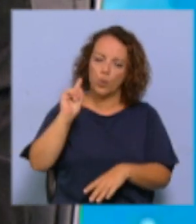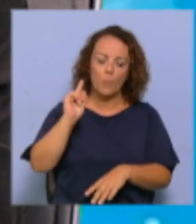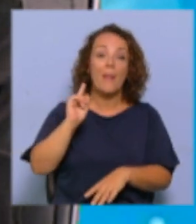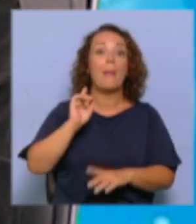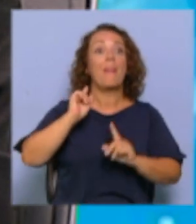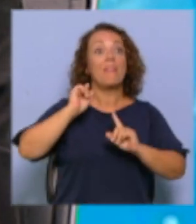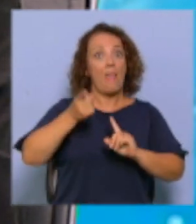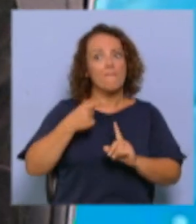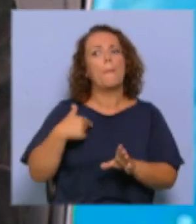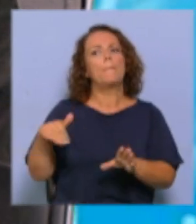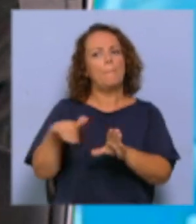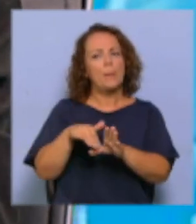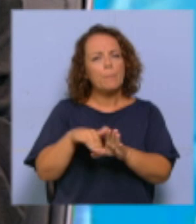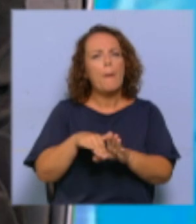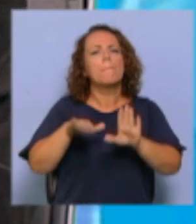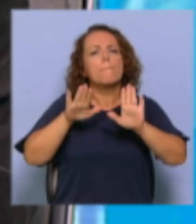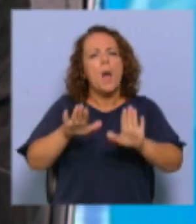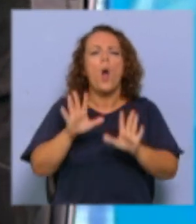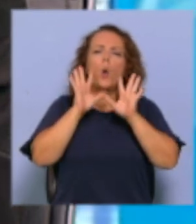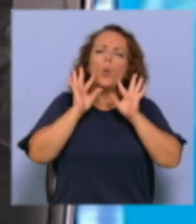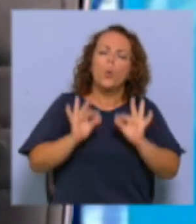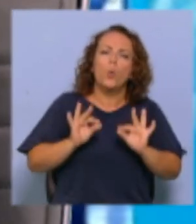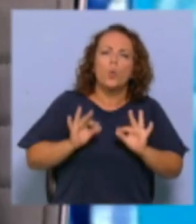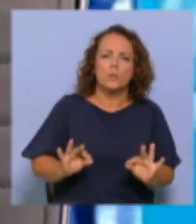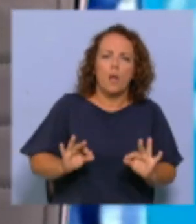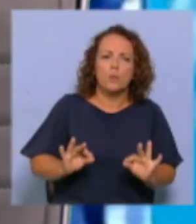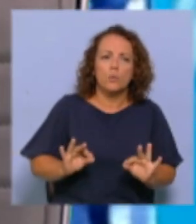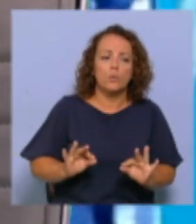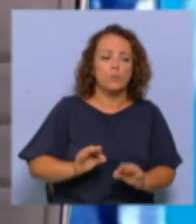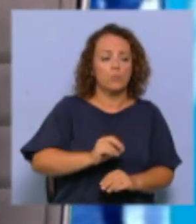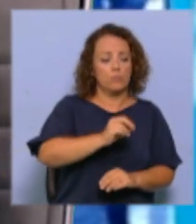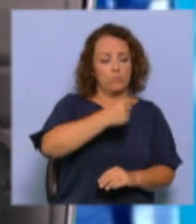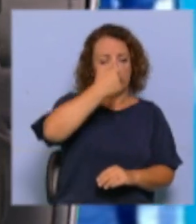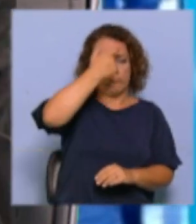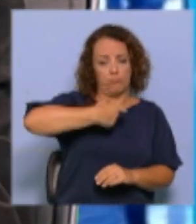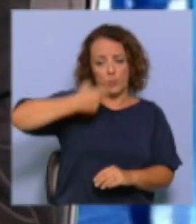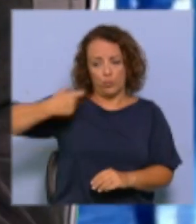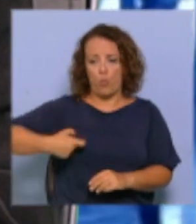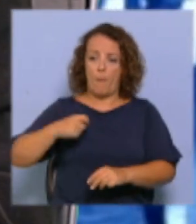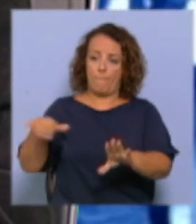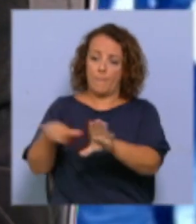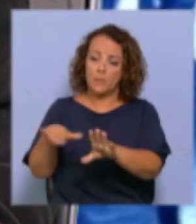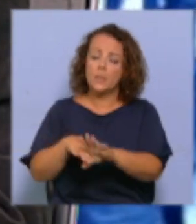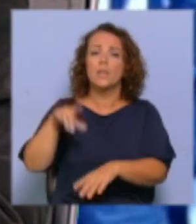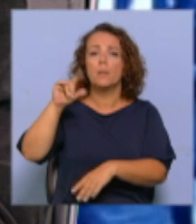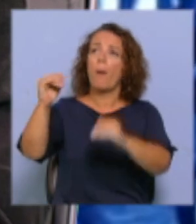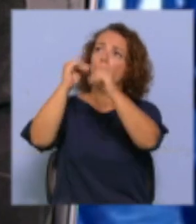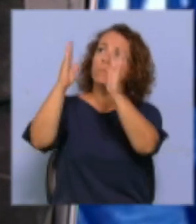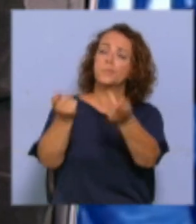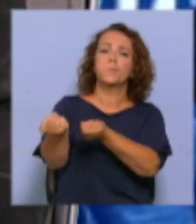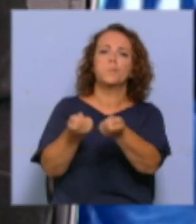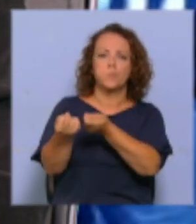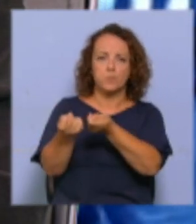acontecimentos. Ter um cuidado que é importante, quer da parte das instituições, quer da parte daqueles que nelas participam. E usar os